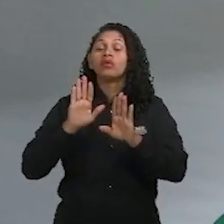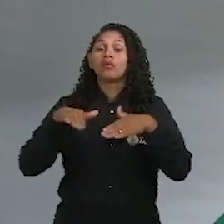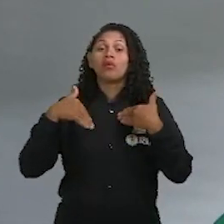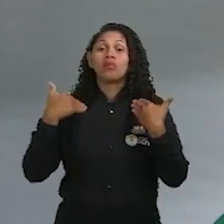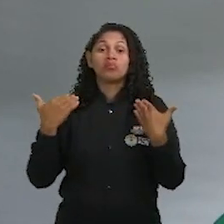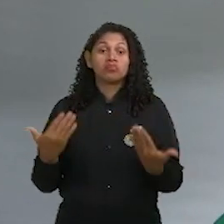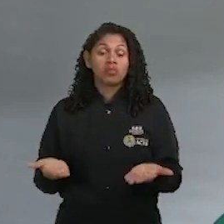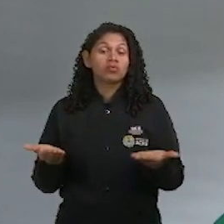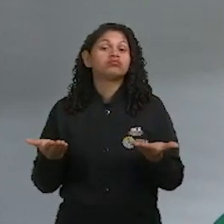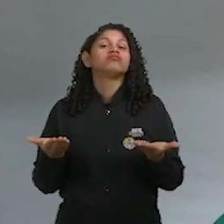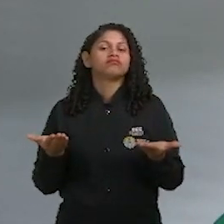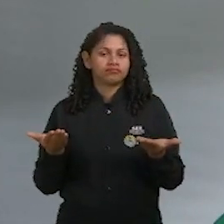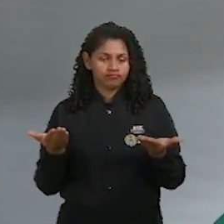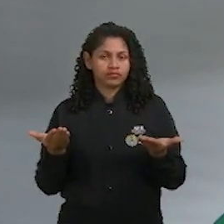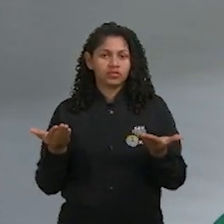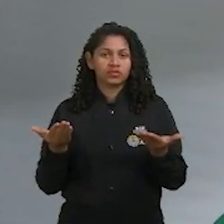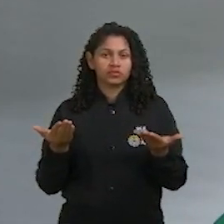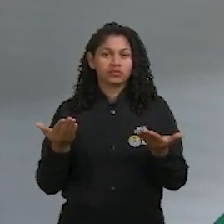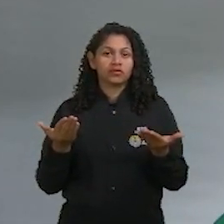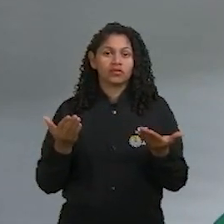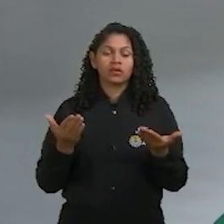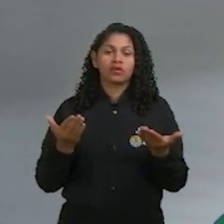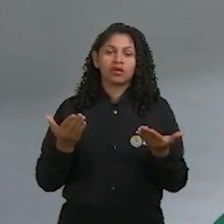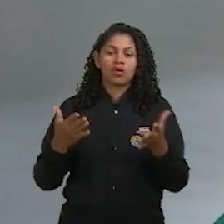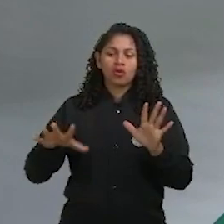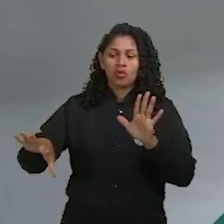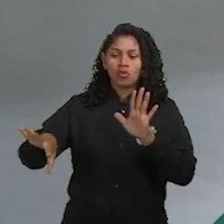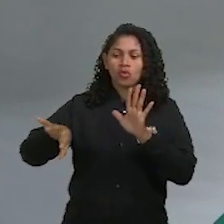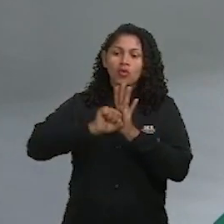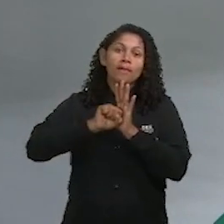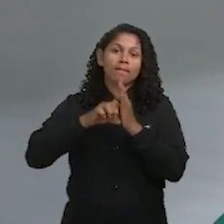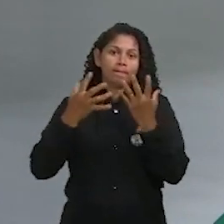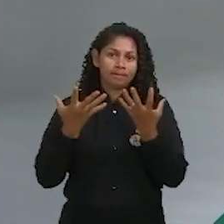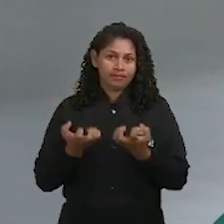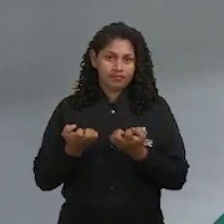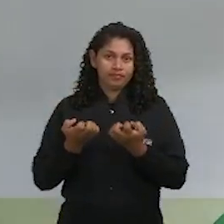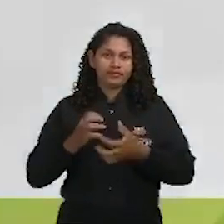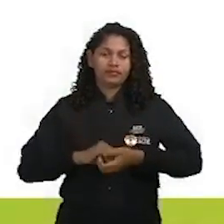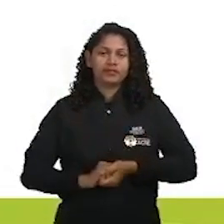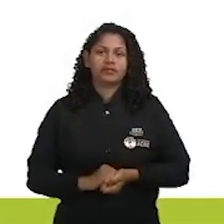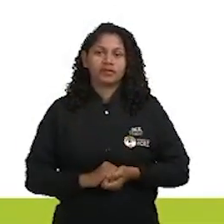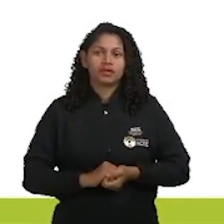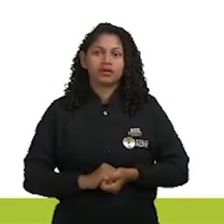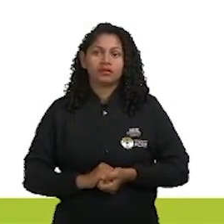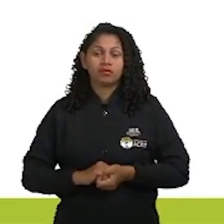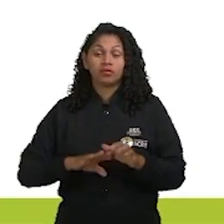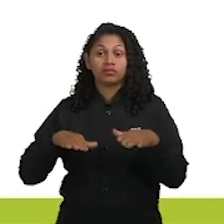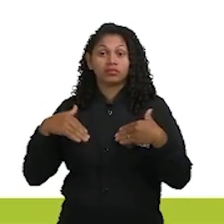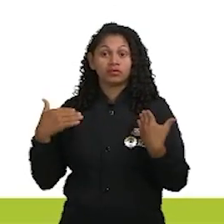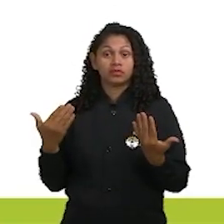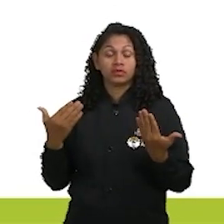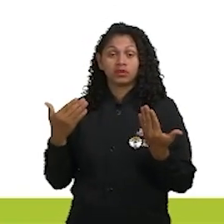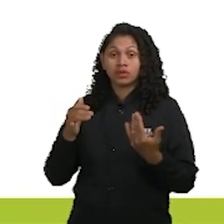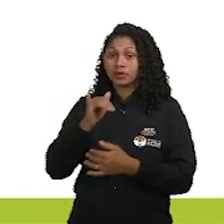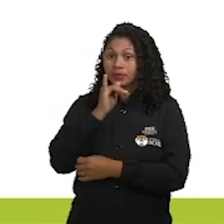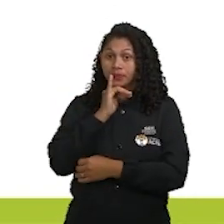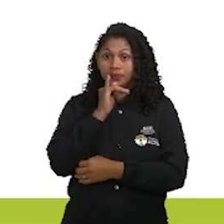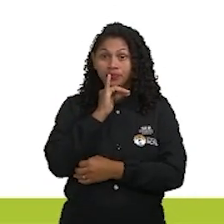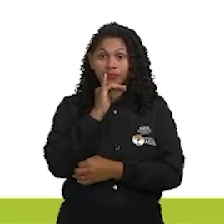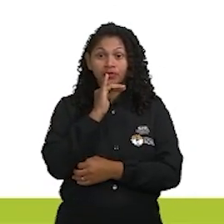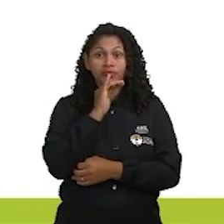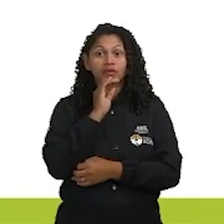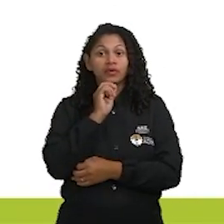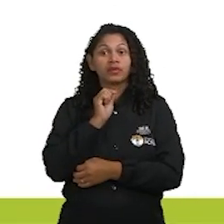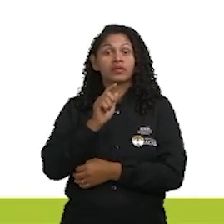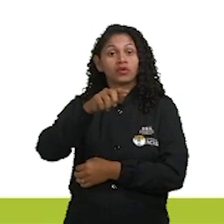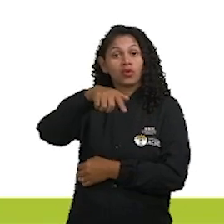carga cada um deles irá receber nas ligações. Então, aqui eu coloquei para vocês o exemplo do óxido